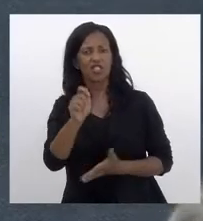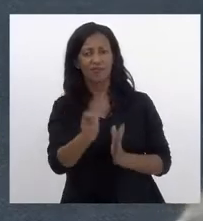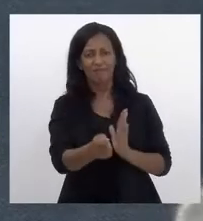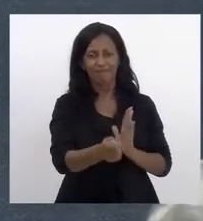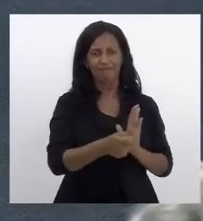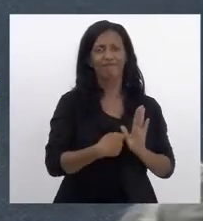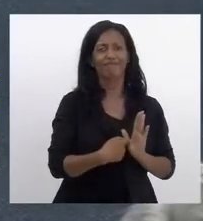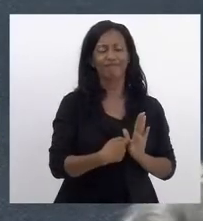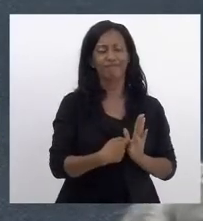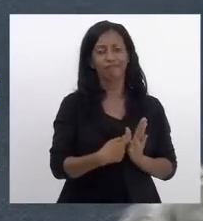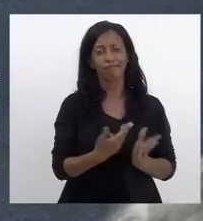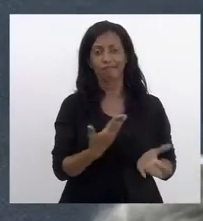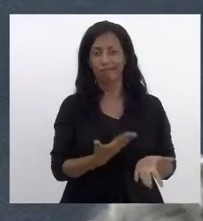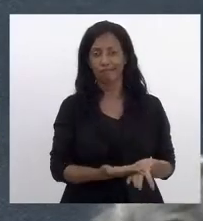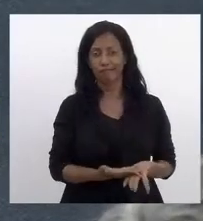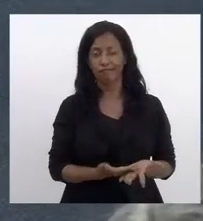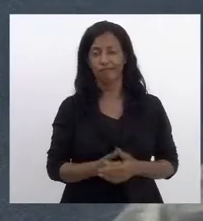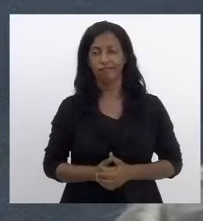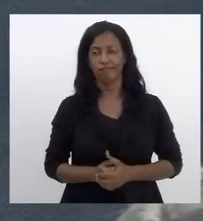sancionar.